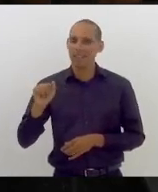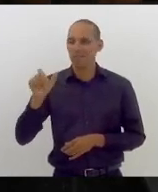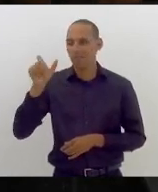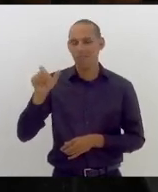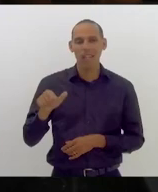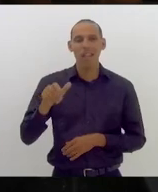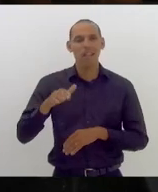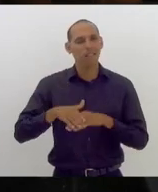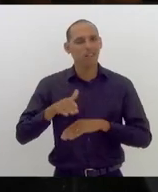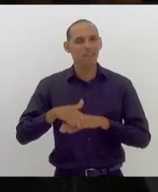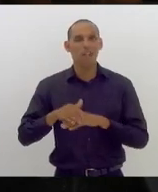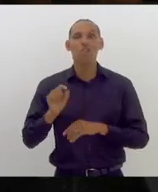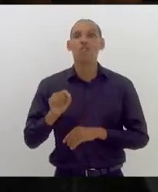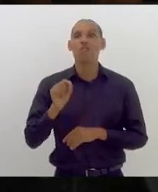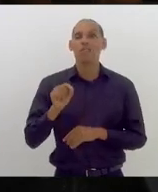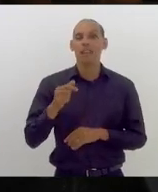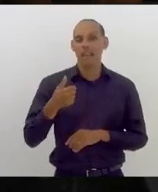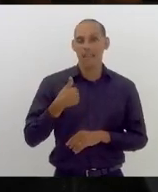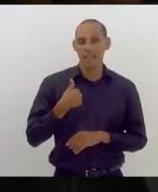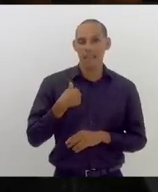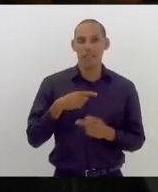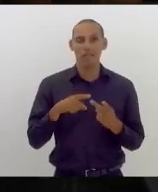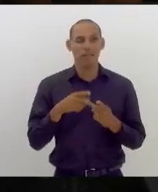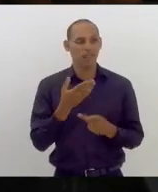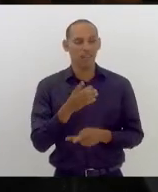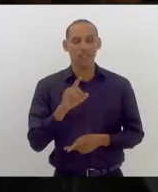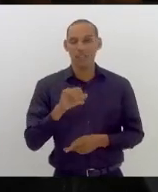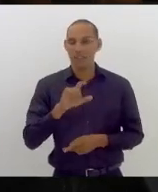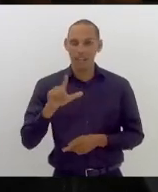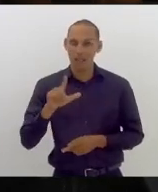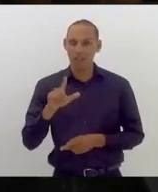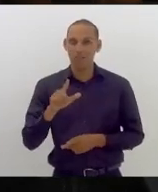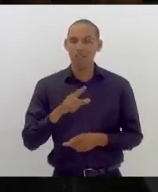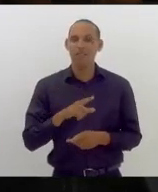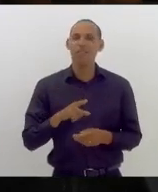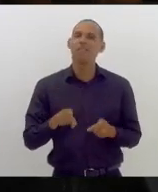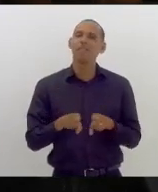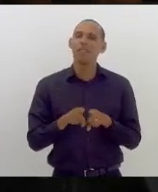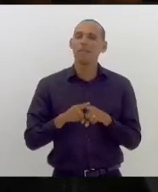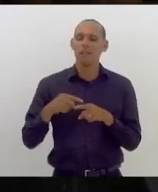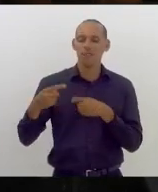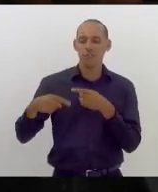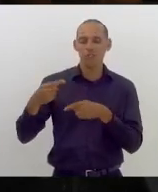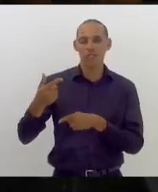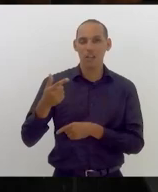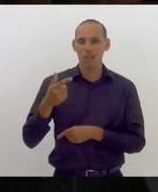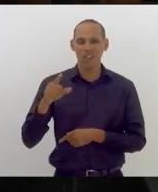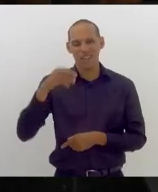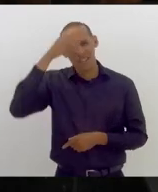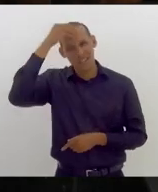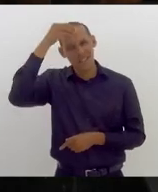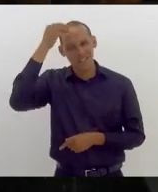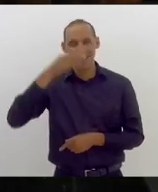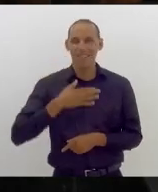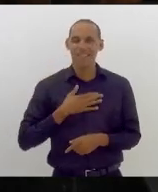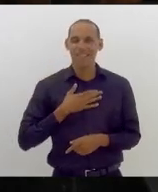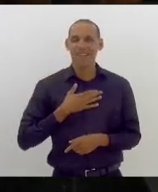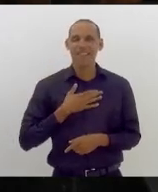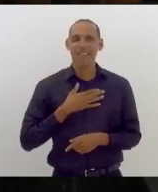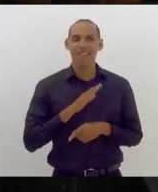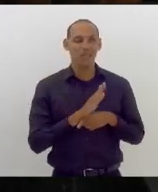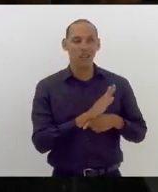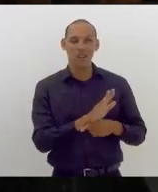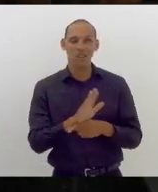dos irmãos, né, eu e Daniel, e depois a geração dos meus sobrinhos, quase